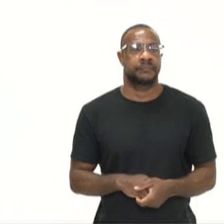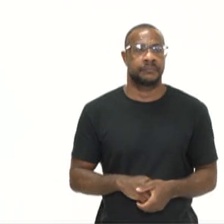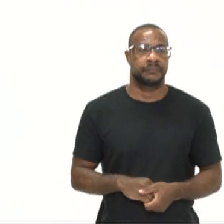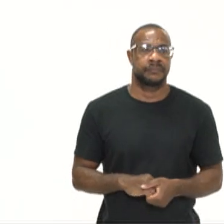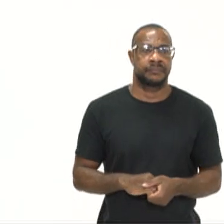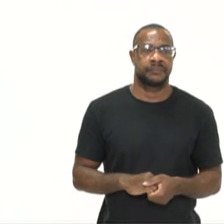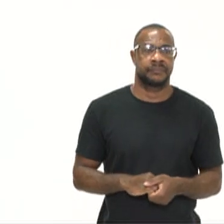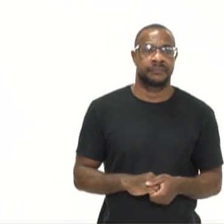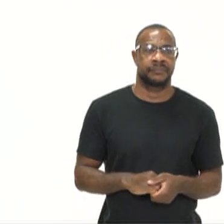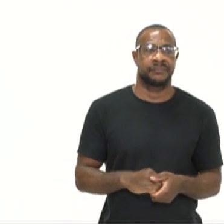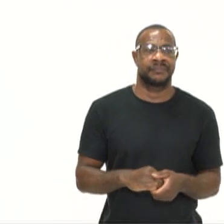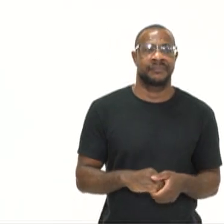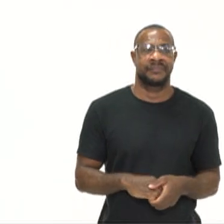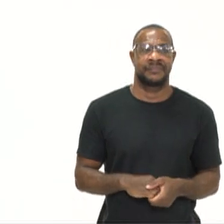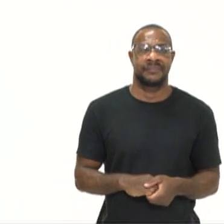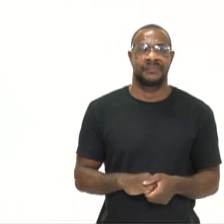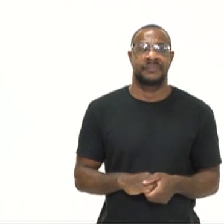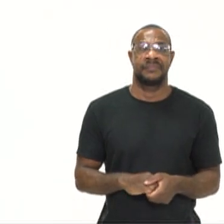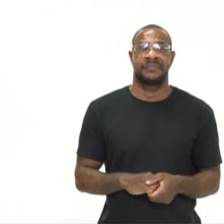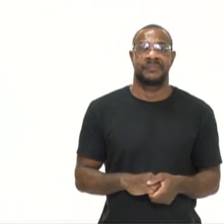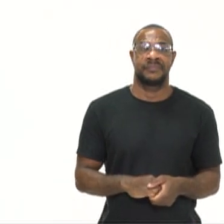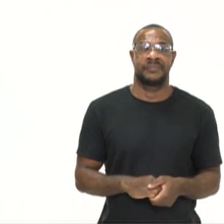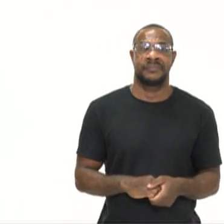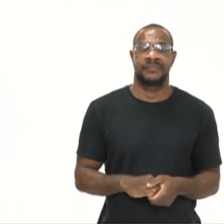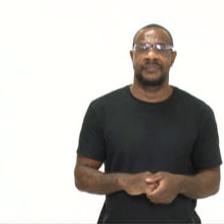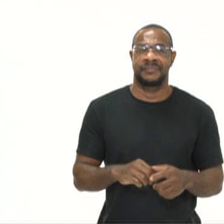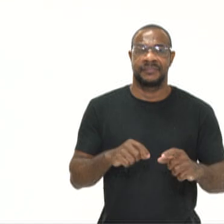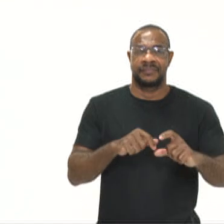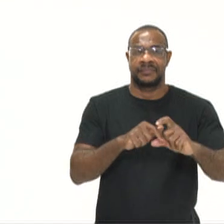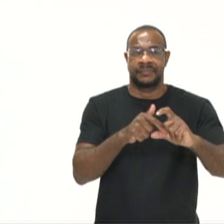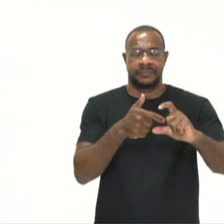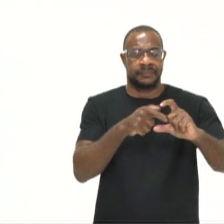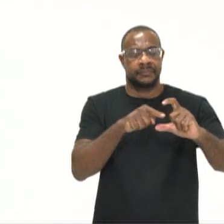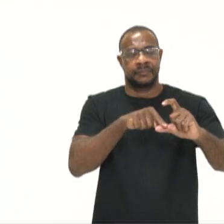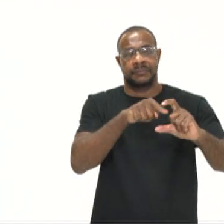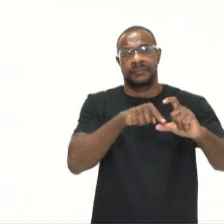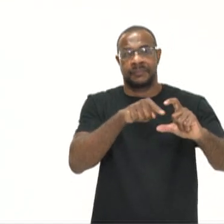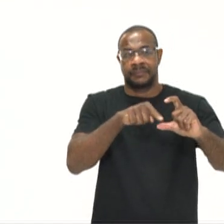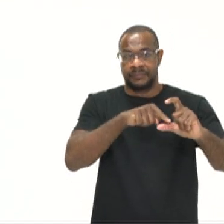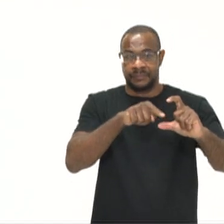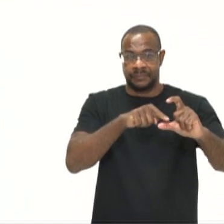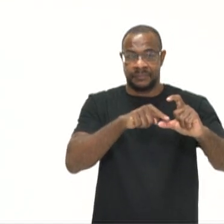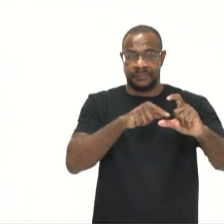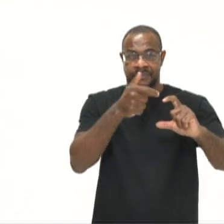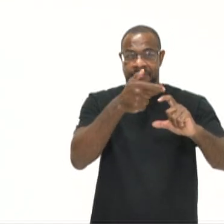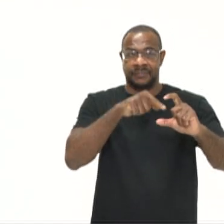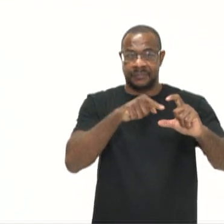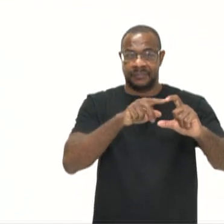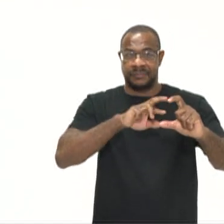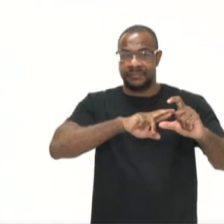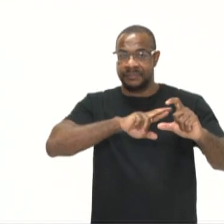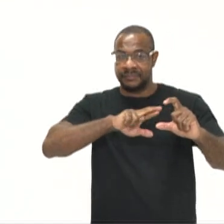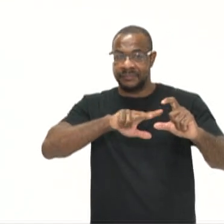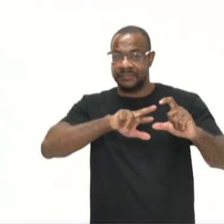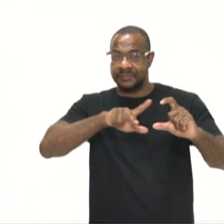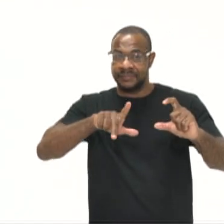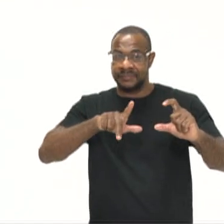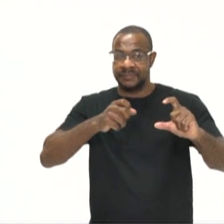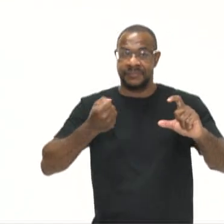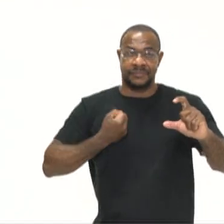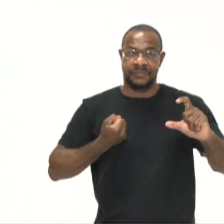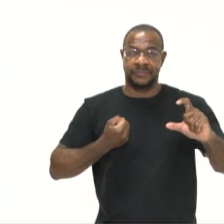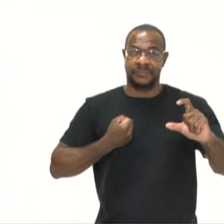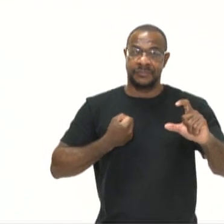do quadrado, o quadrado da diferença entre um número real x e 3 é igual a 5 vezes o